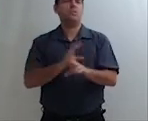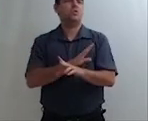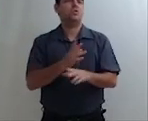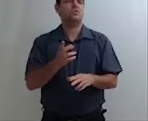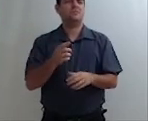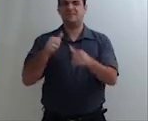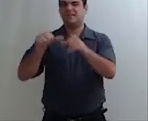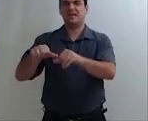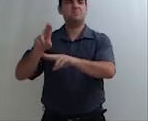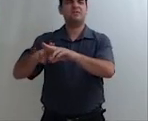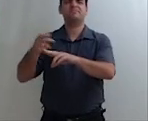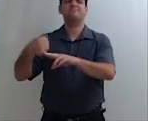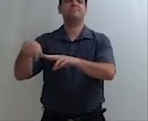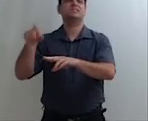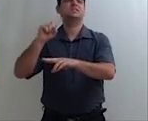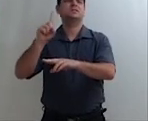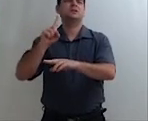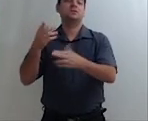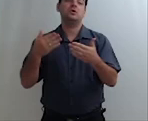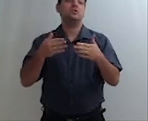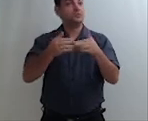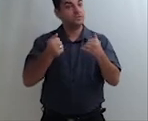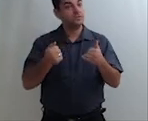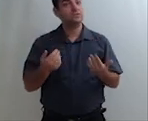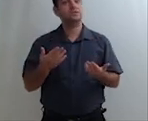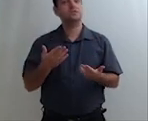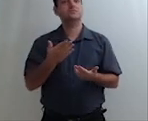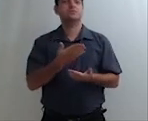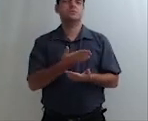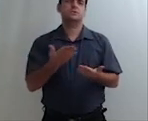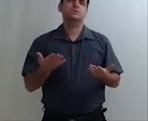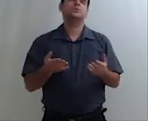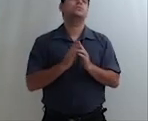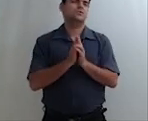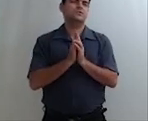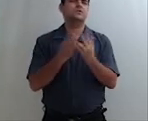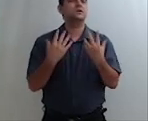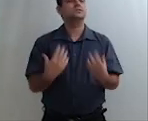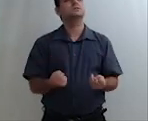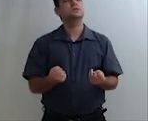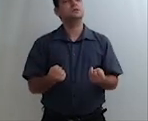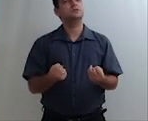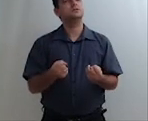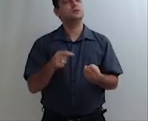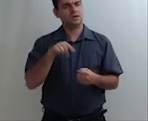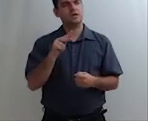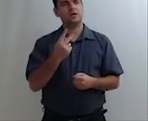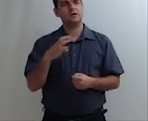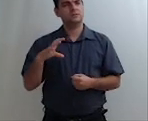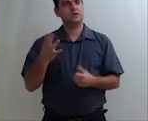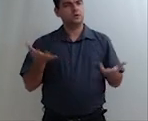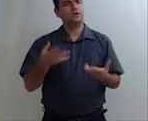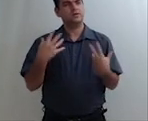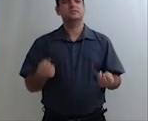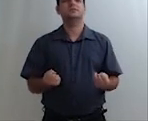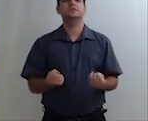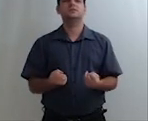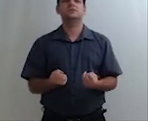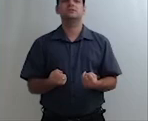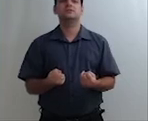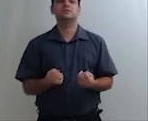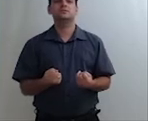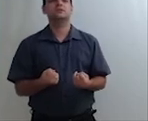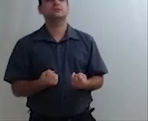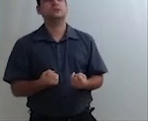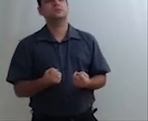venho requerer excelências o provimento deste recurso em em Abas corpos com a conse